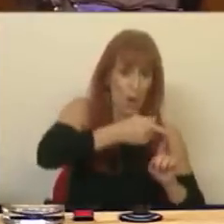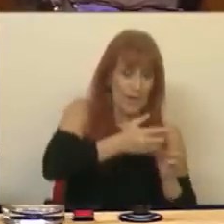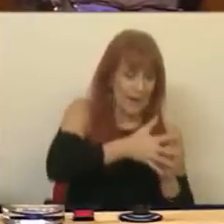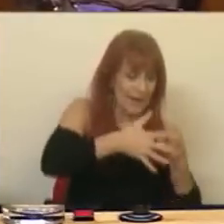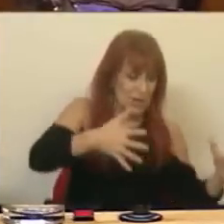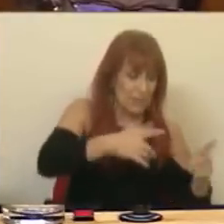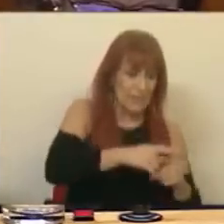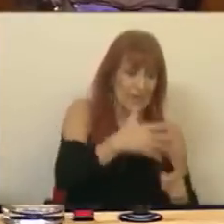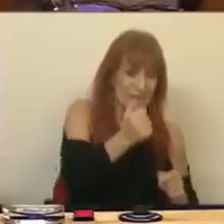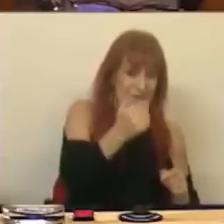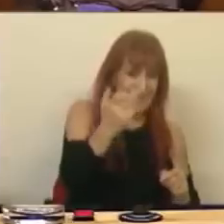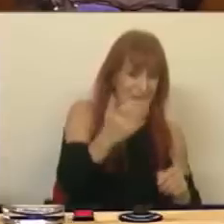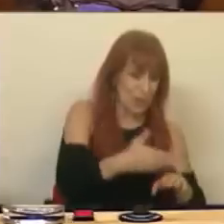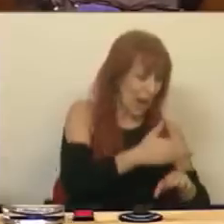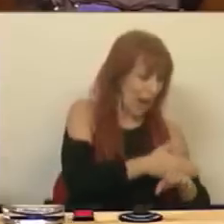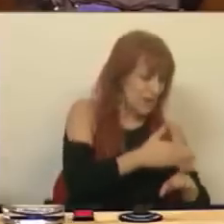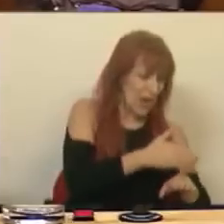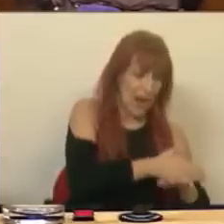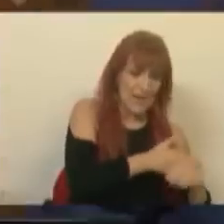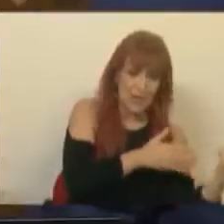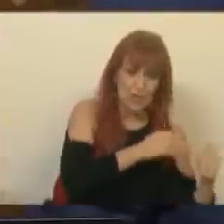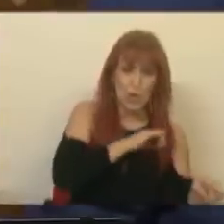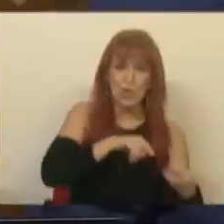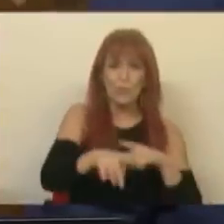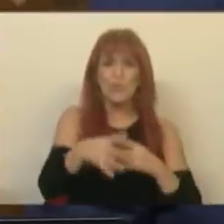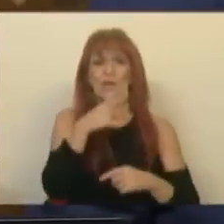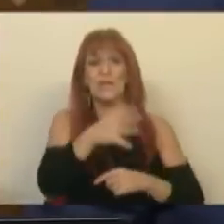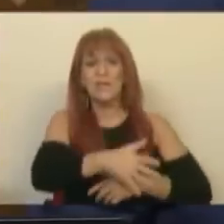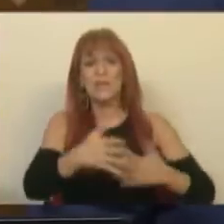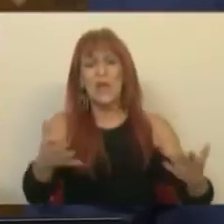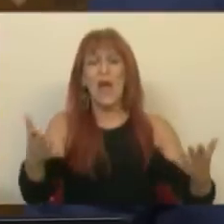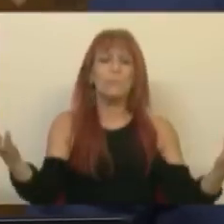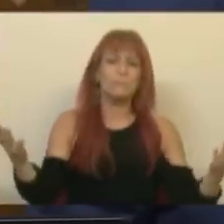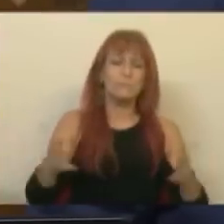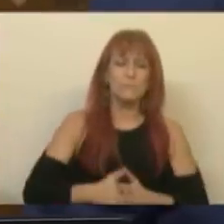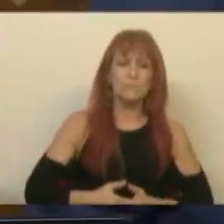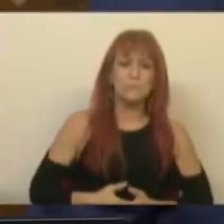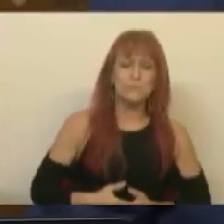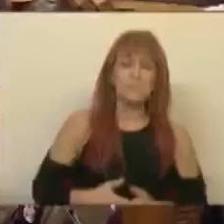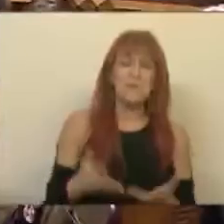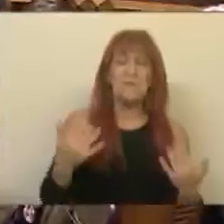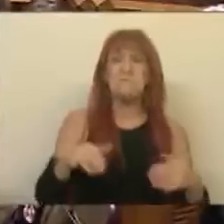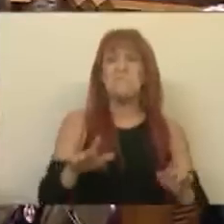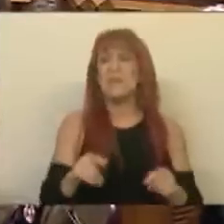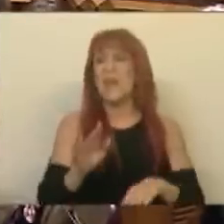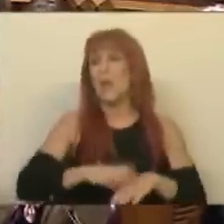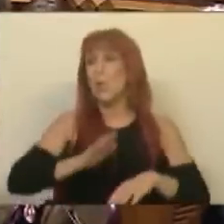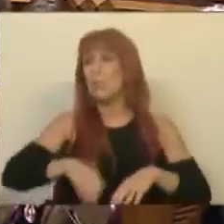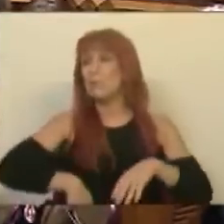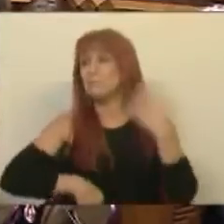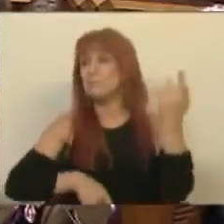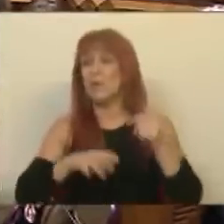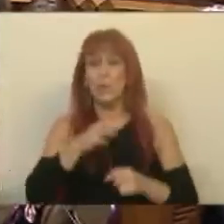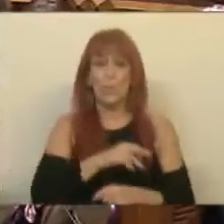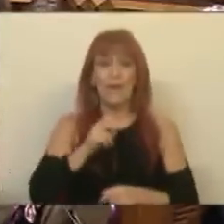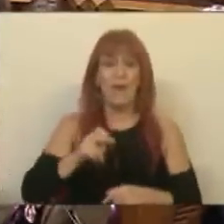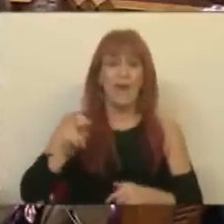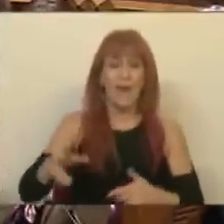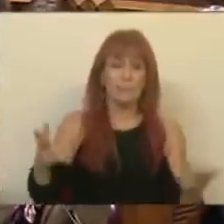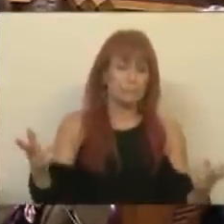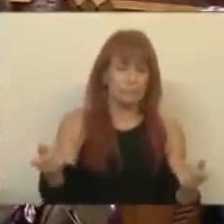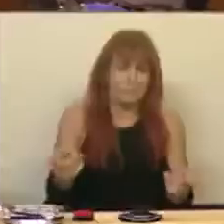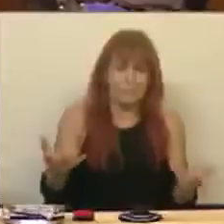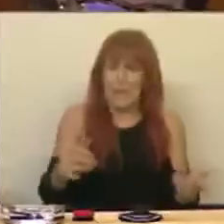crescimento dos 15 anos anteriores o senhor Deputado diz Mas isso é fruto do PRF